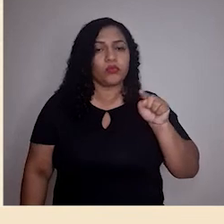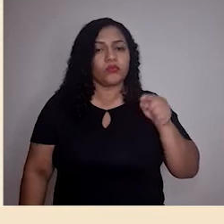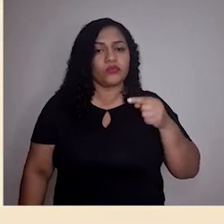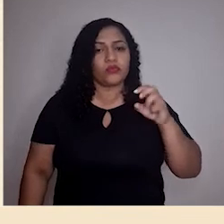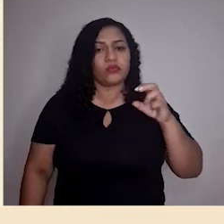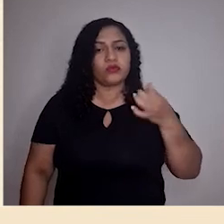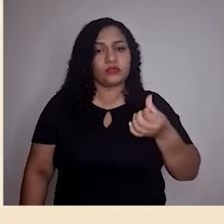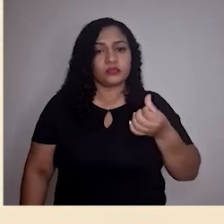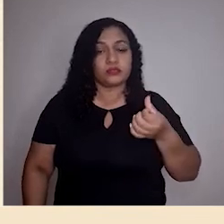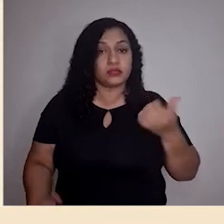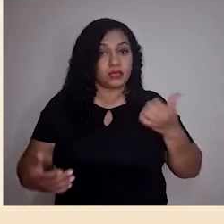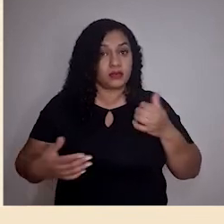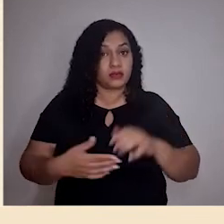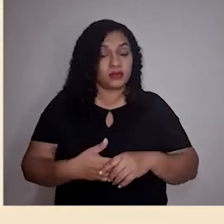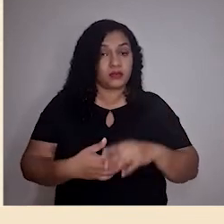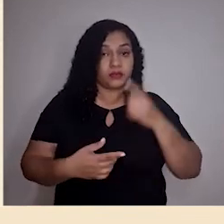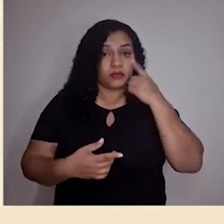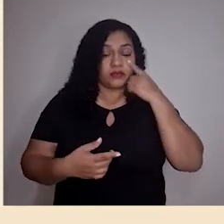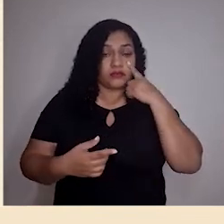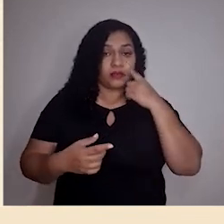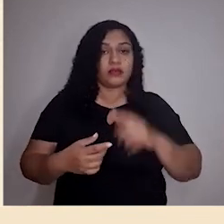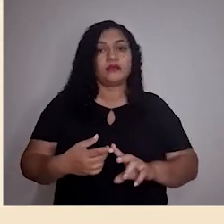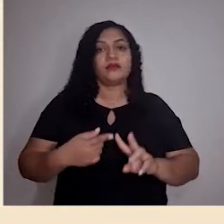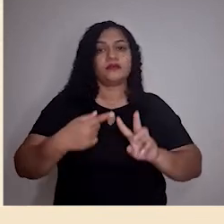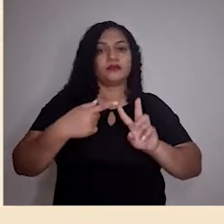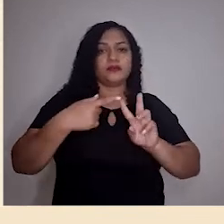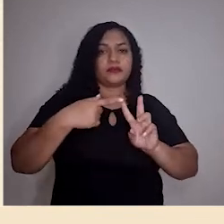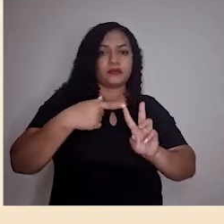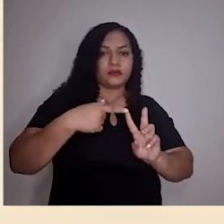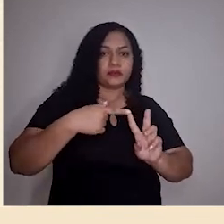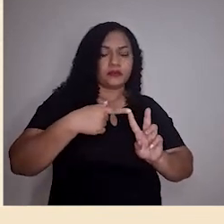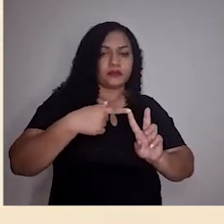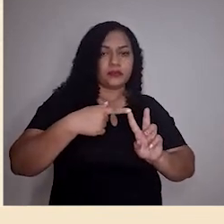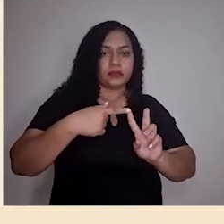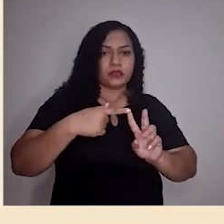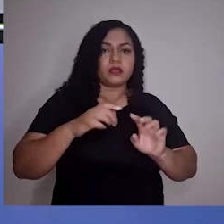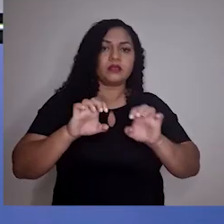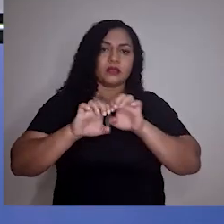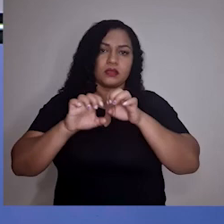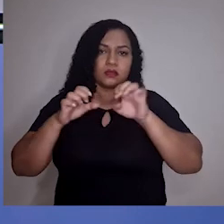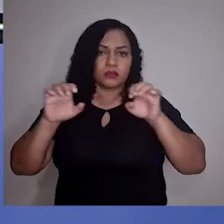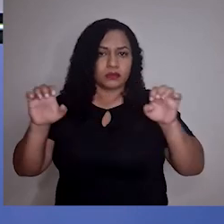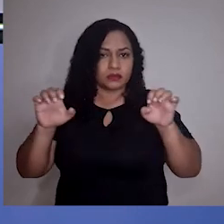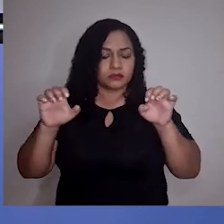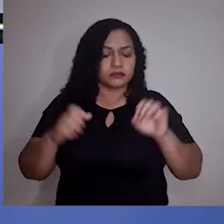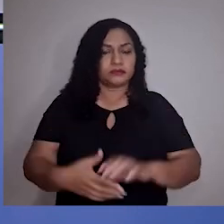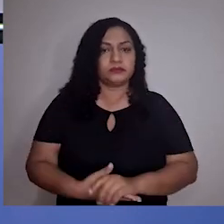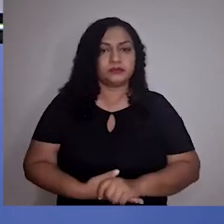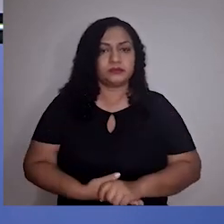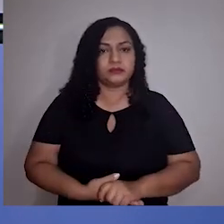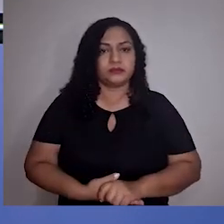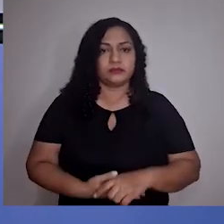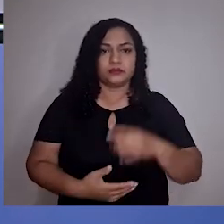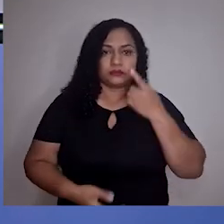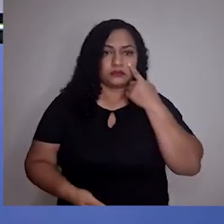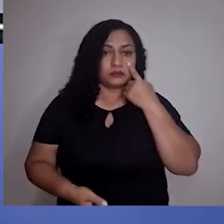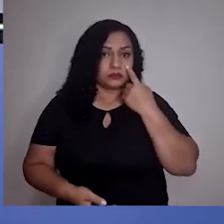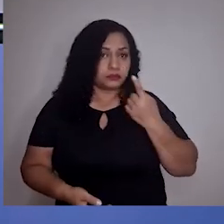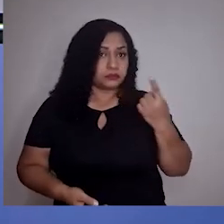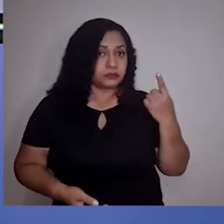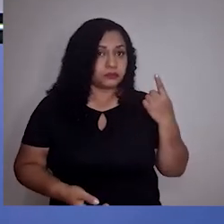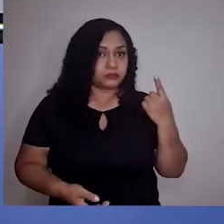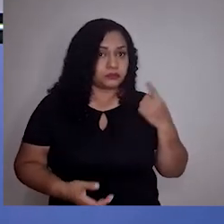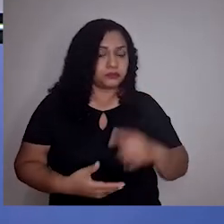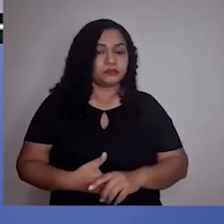vamos extrair a raiz quarta dos dois lados da equação. Então, ó, a